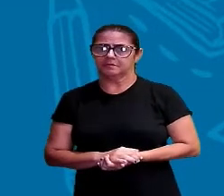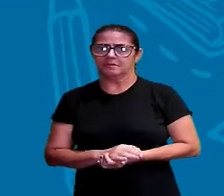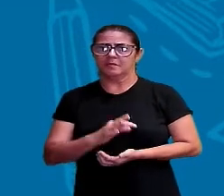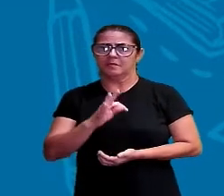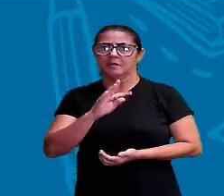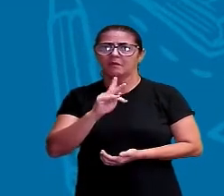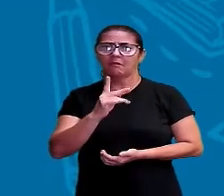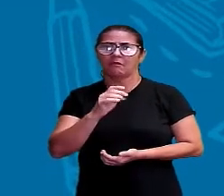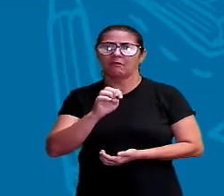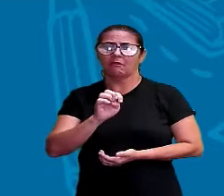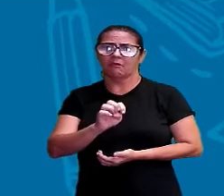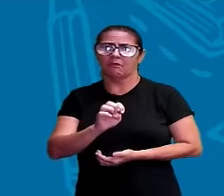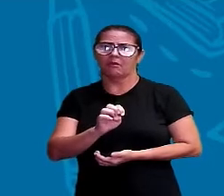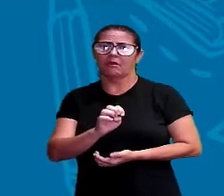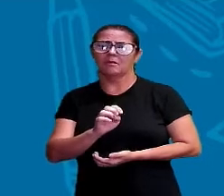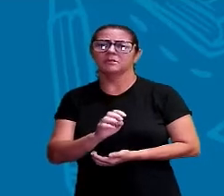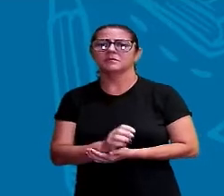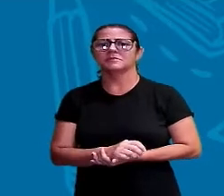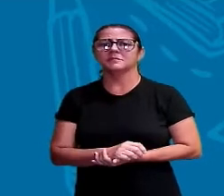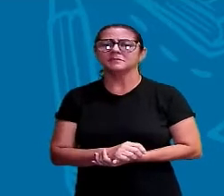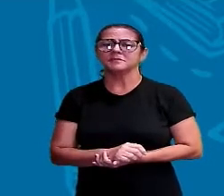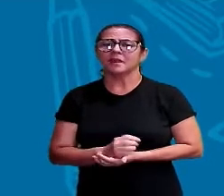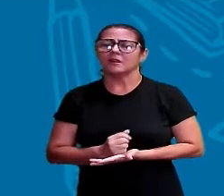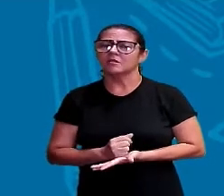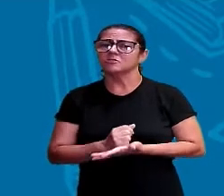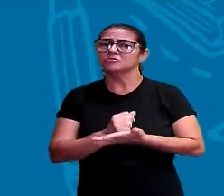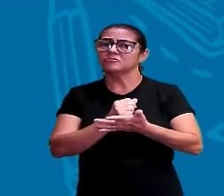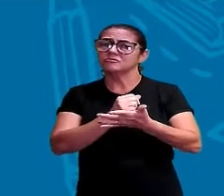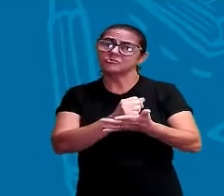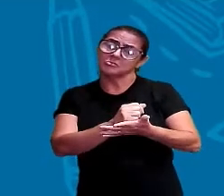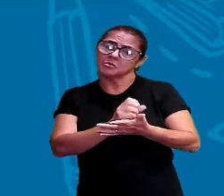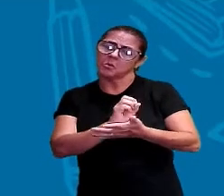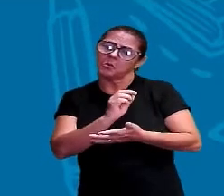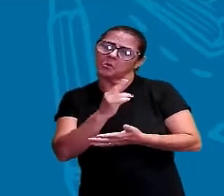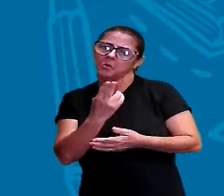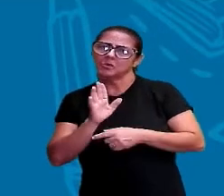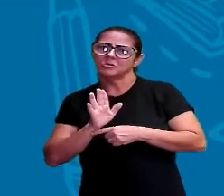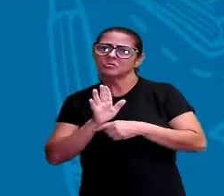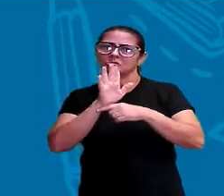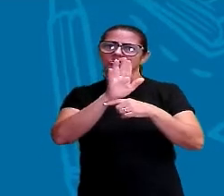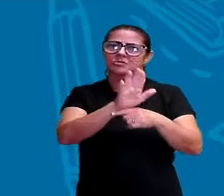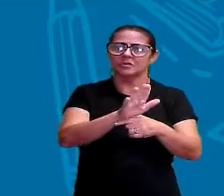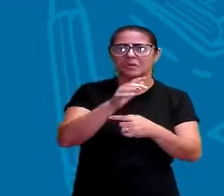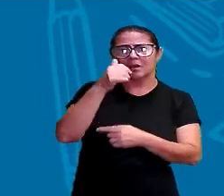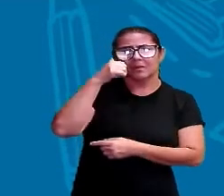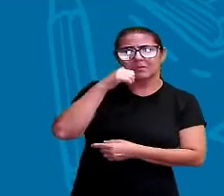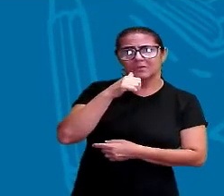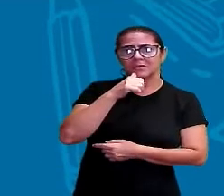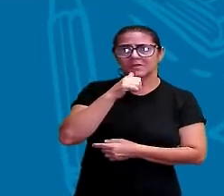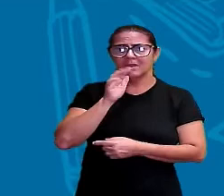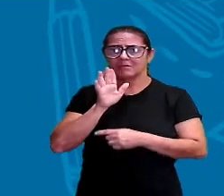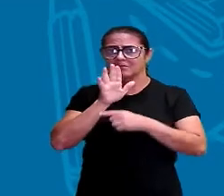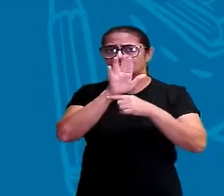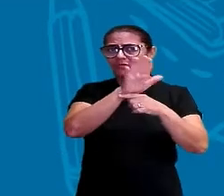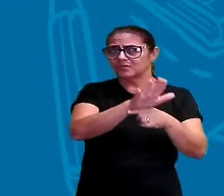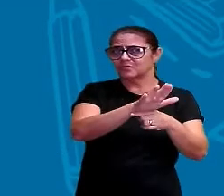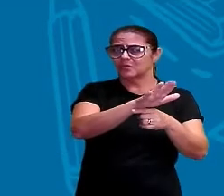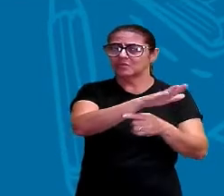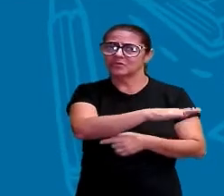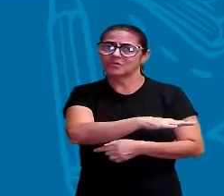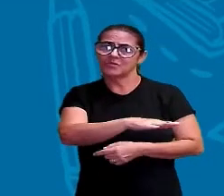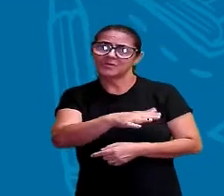woman helped. Helped, ajudou. The boy, a mulher ajudou o garoto, o